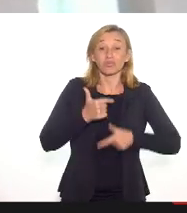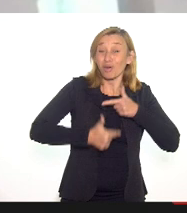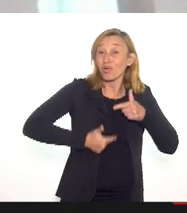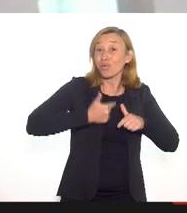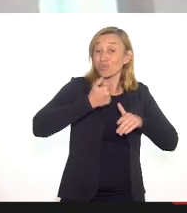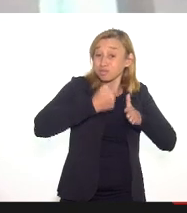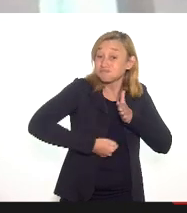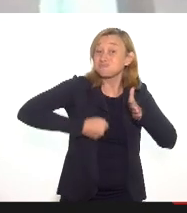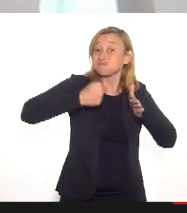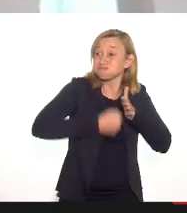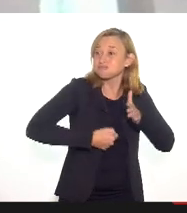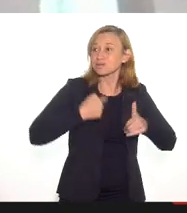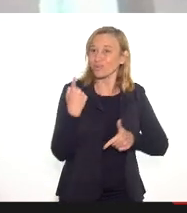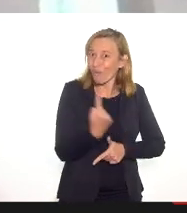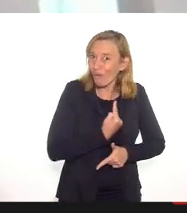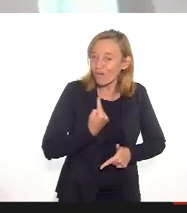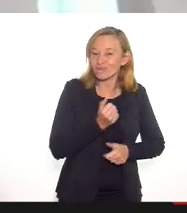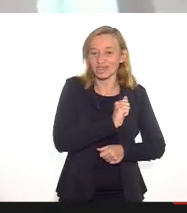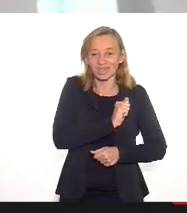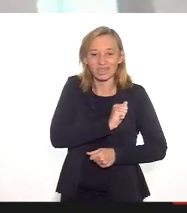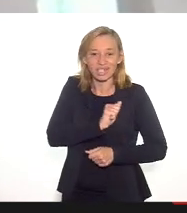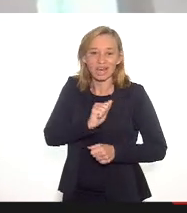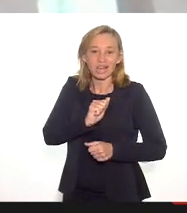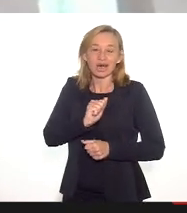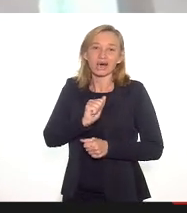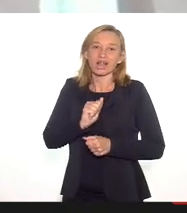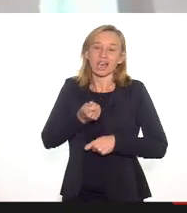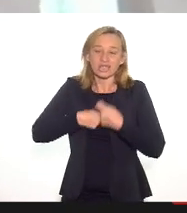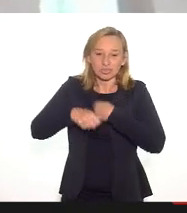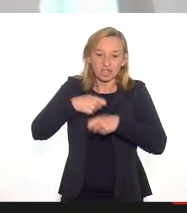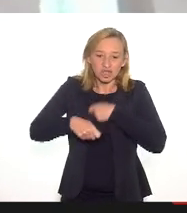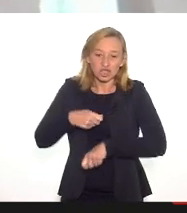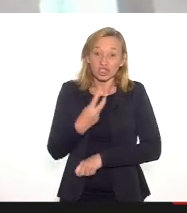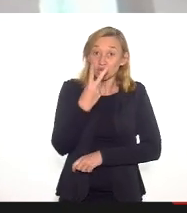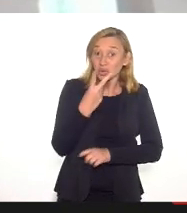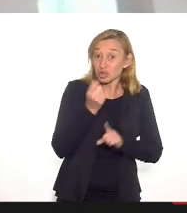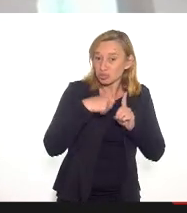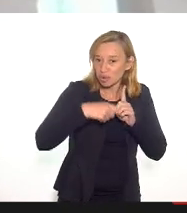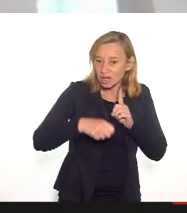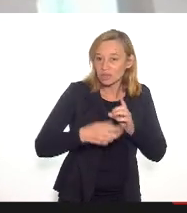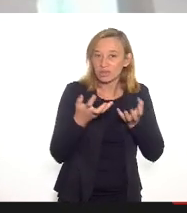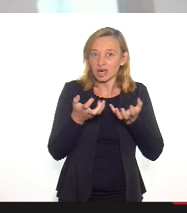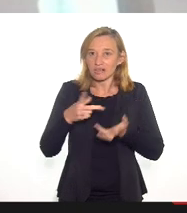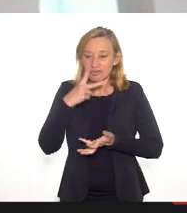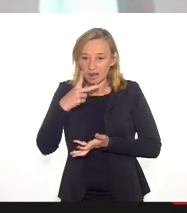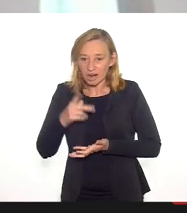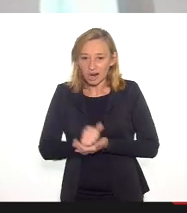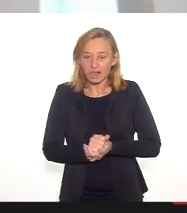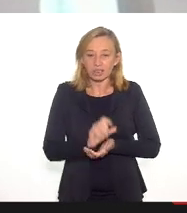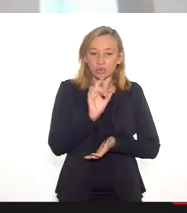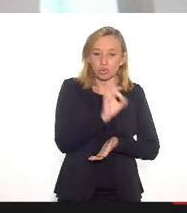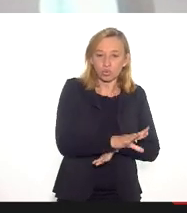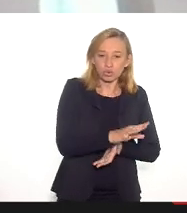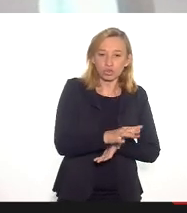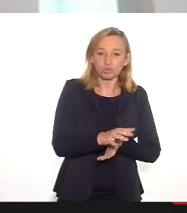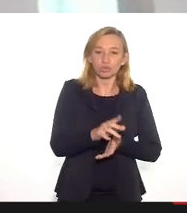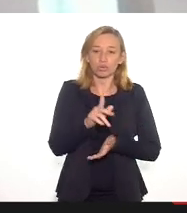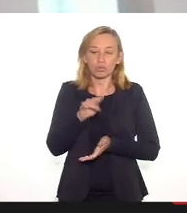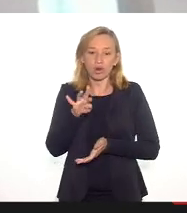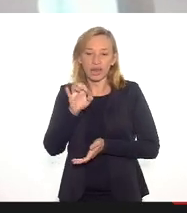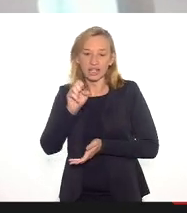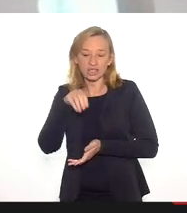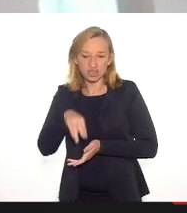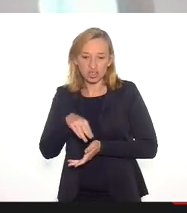nossa administrativa que a gente vem há 2 meses, e aí eu quero já falar da vitória. Saiu no último boletim oficial